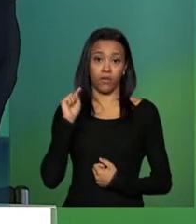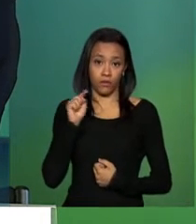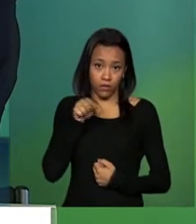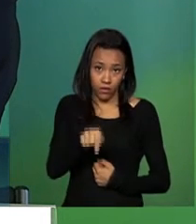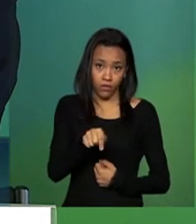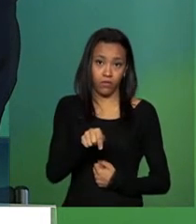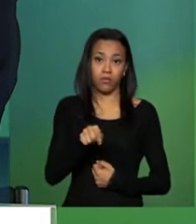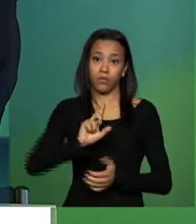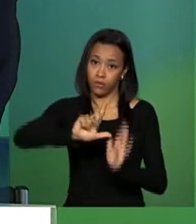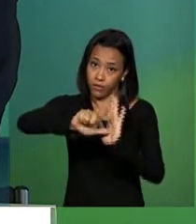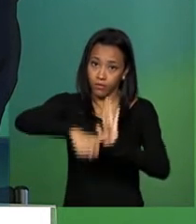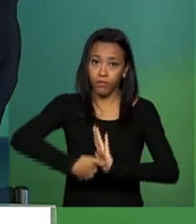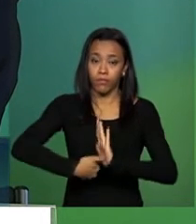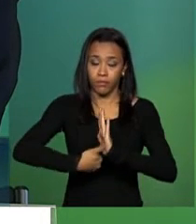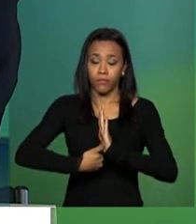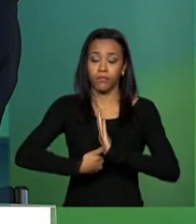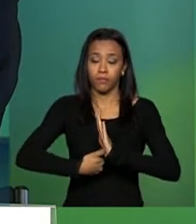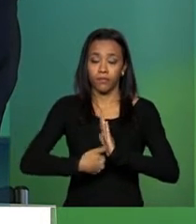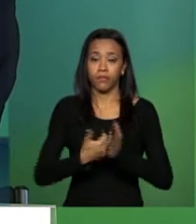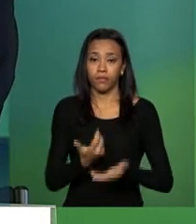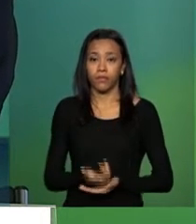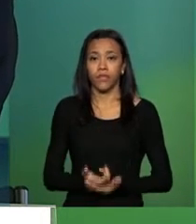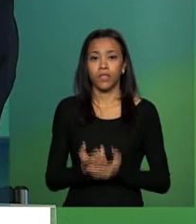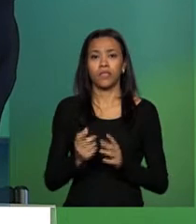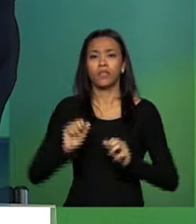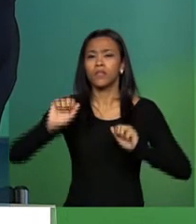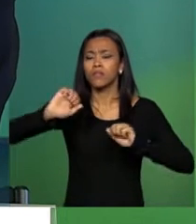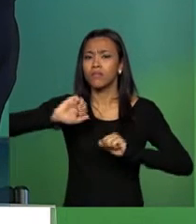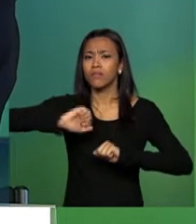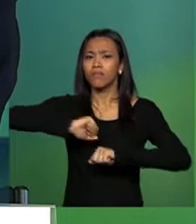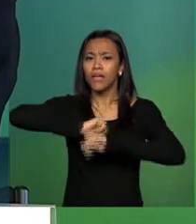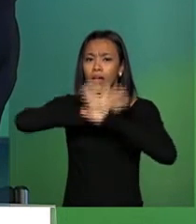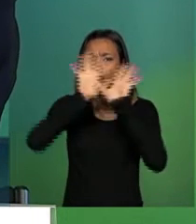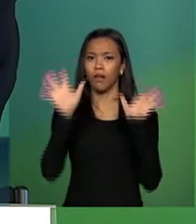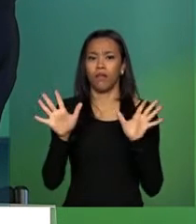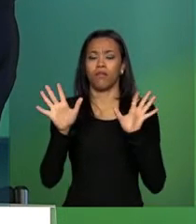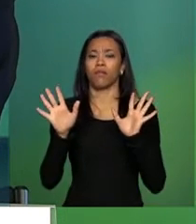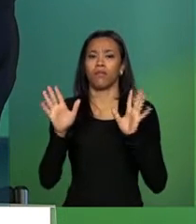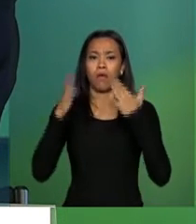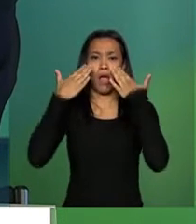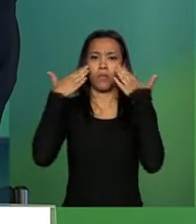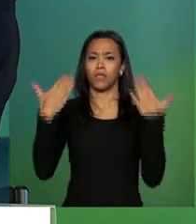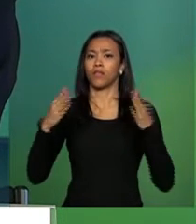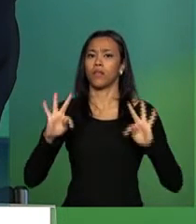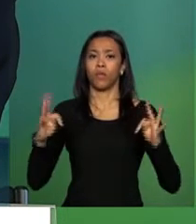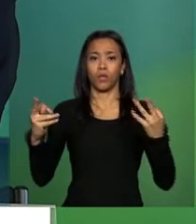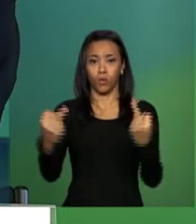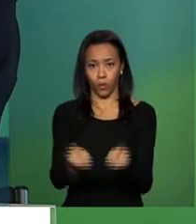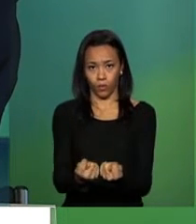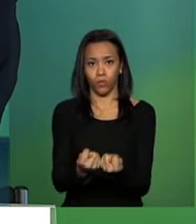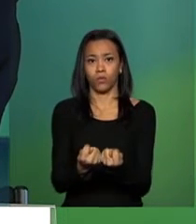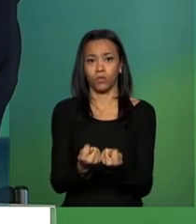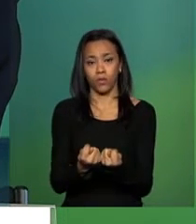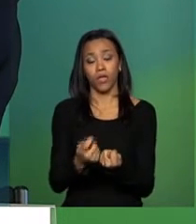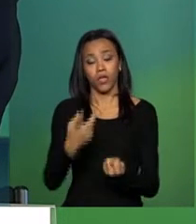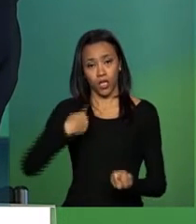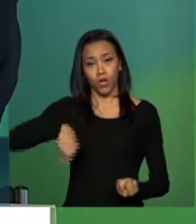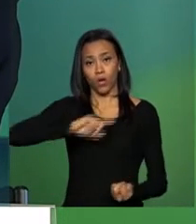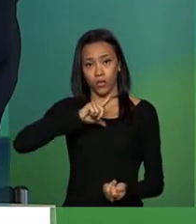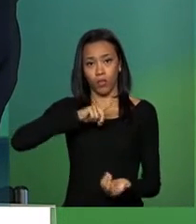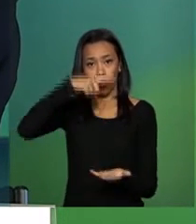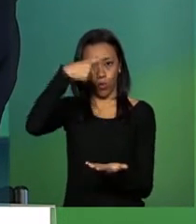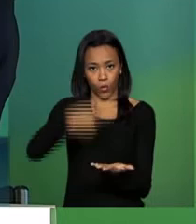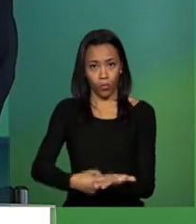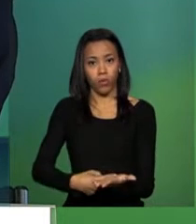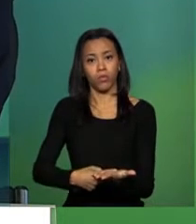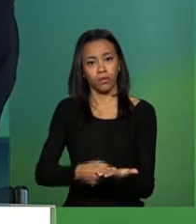coloque de forma pontual, que todos os compromissos assumidos com o setor privado